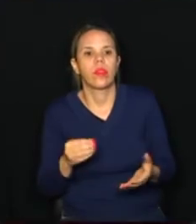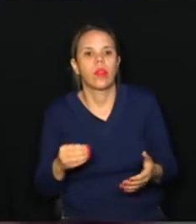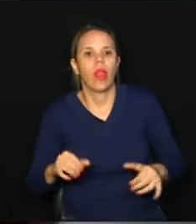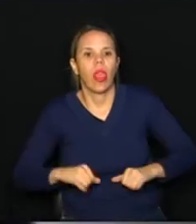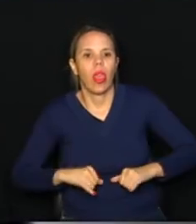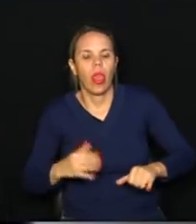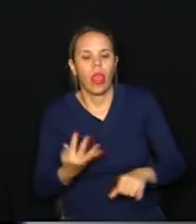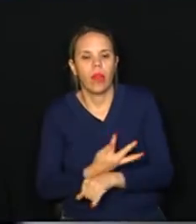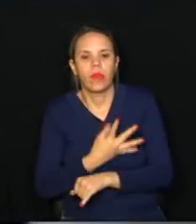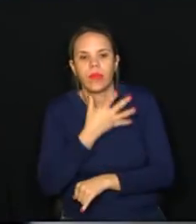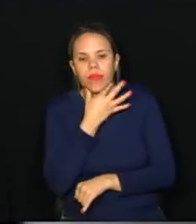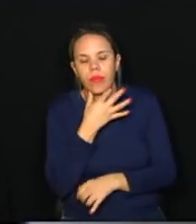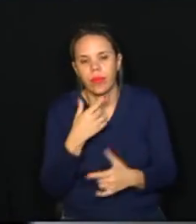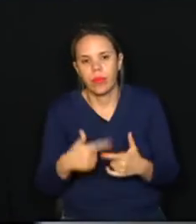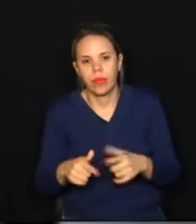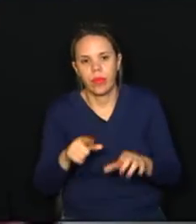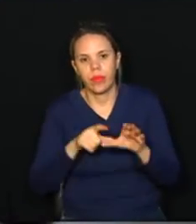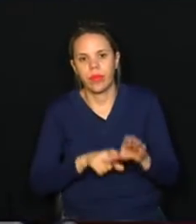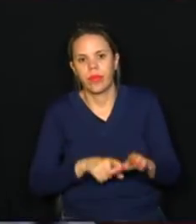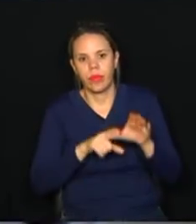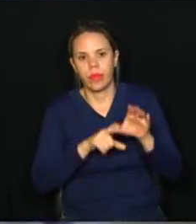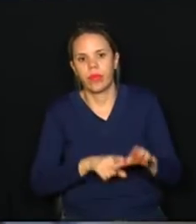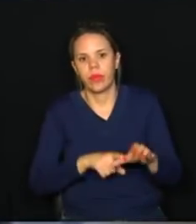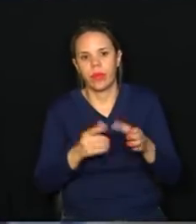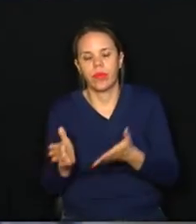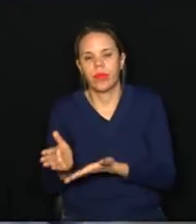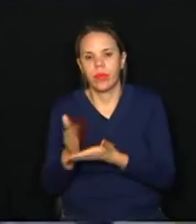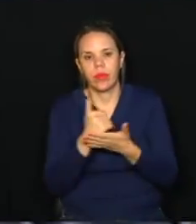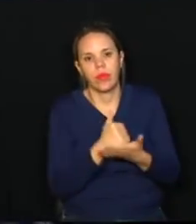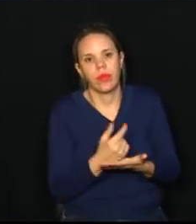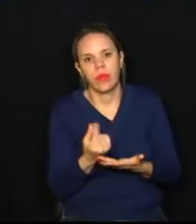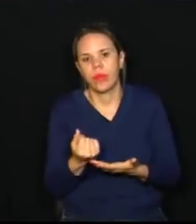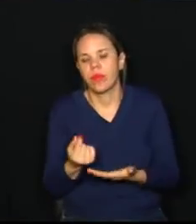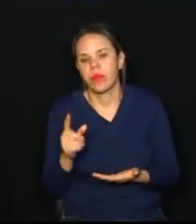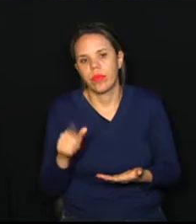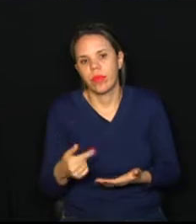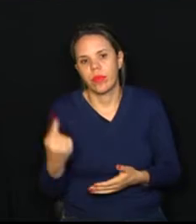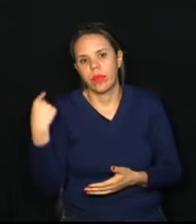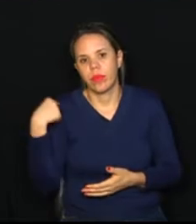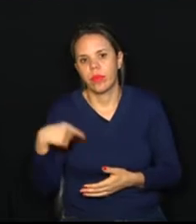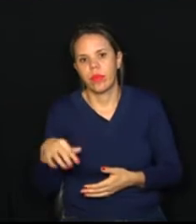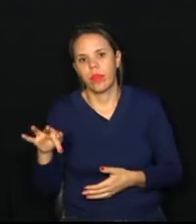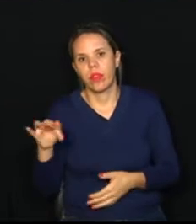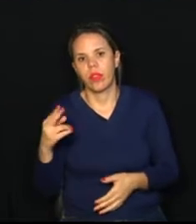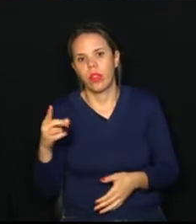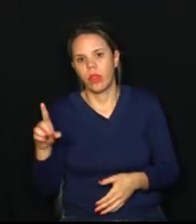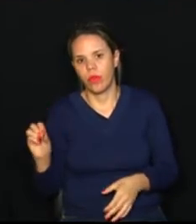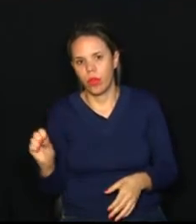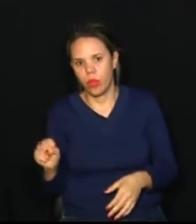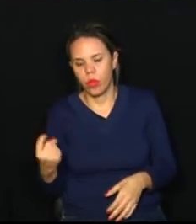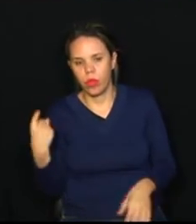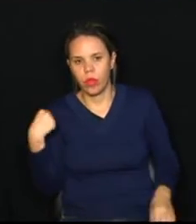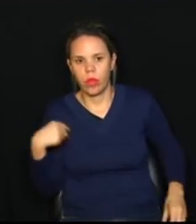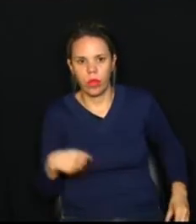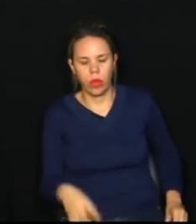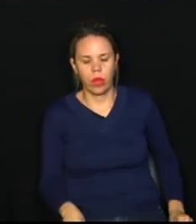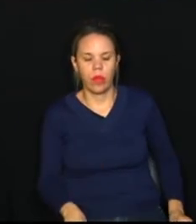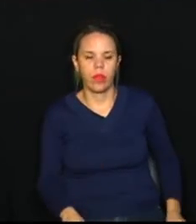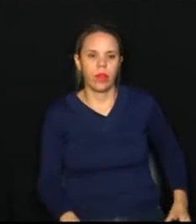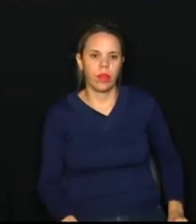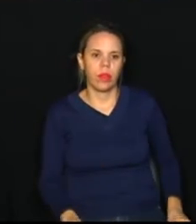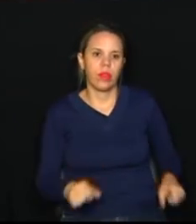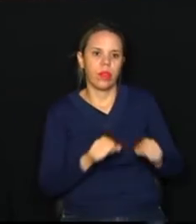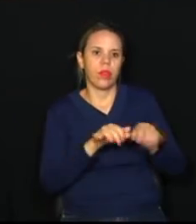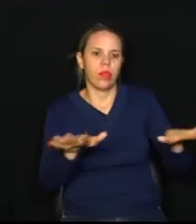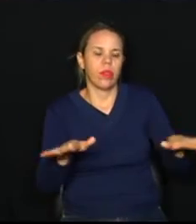você fica exclusivamente dependente da arrecadação de recursos. É a época dos feudos. Foram distribuindo as